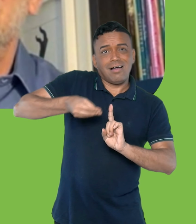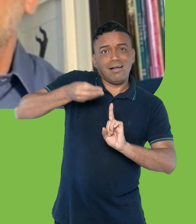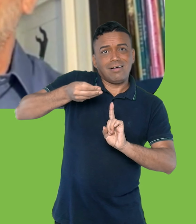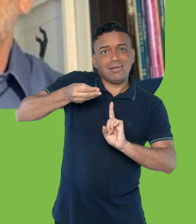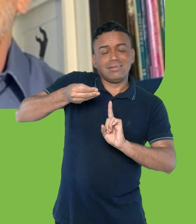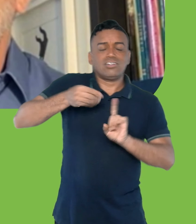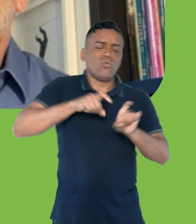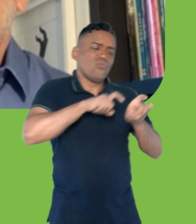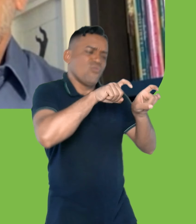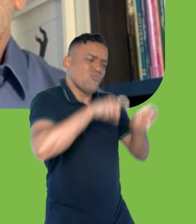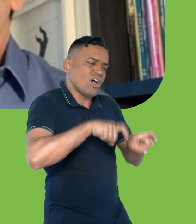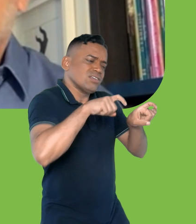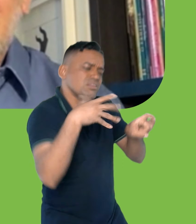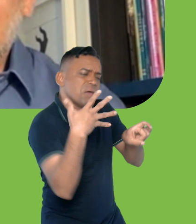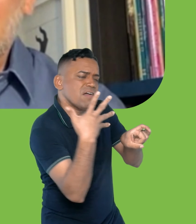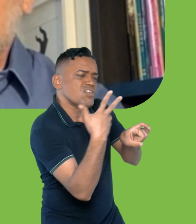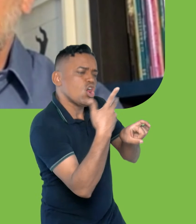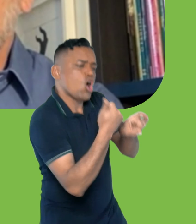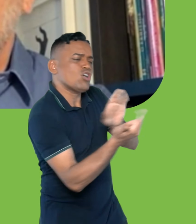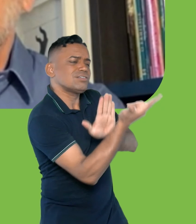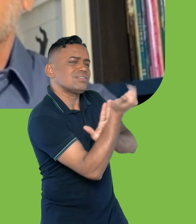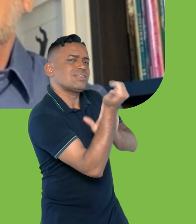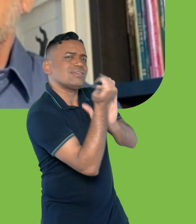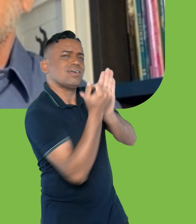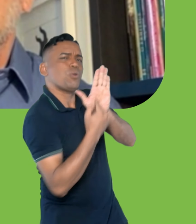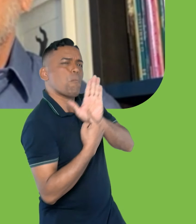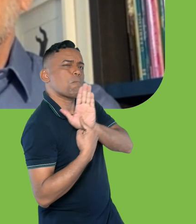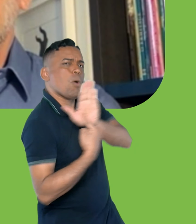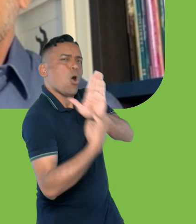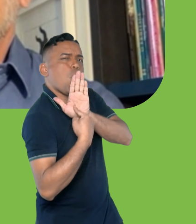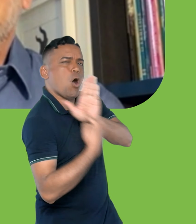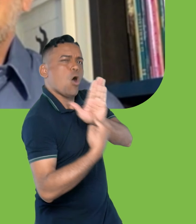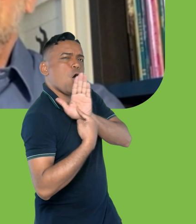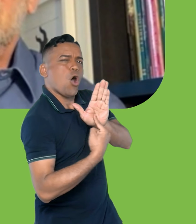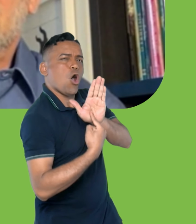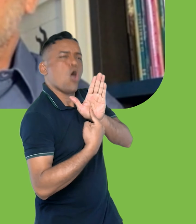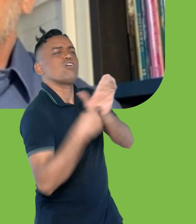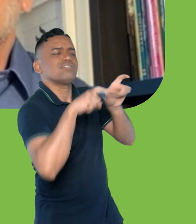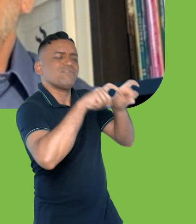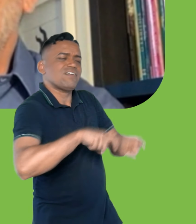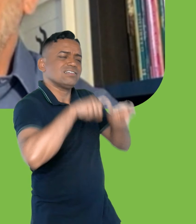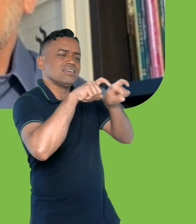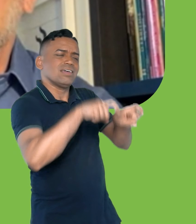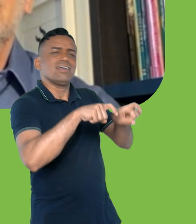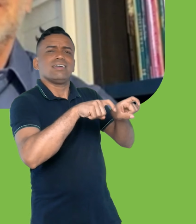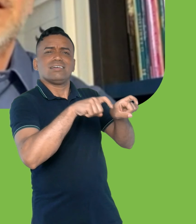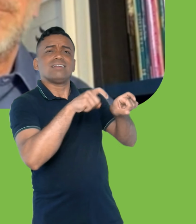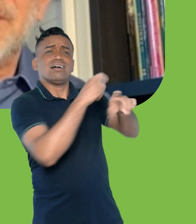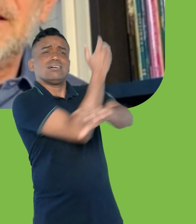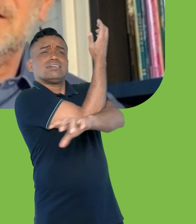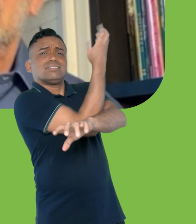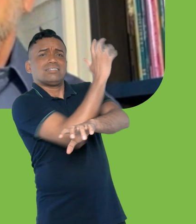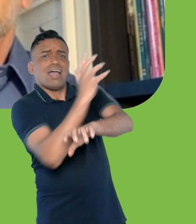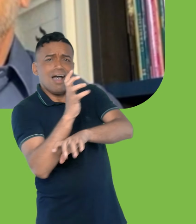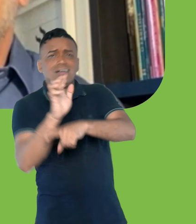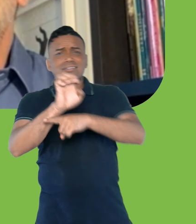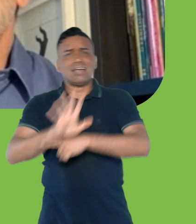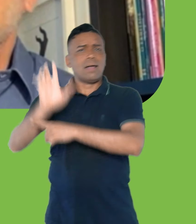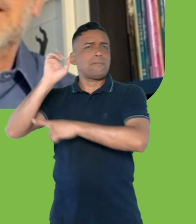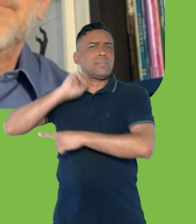fazenda maravilhosa, a ilustração, né, nos diz muito sobre isso, né? Ela está apresentando uma fazenda no Cerrado Mineiro, mas que